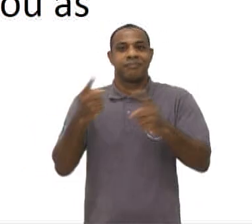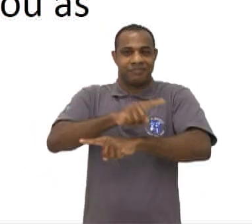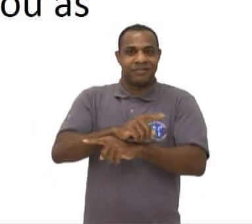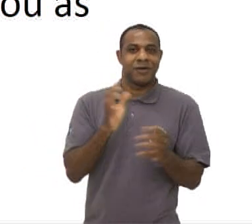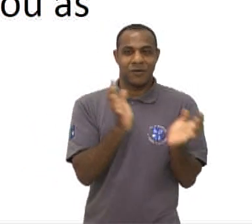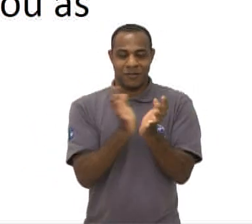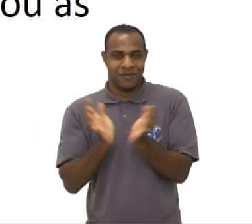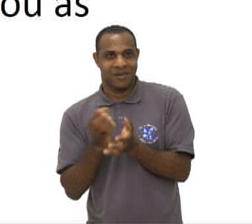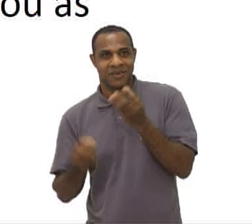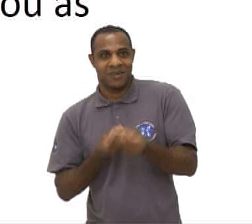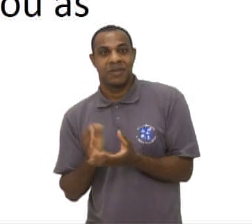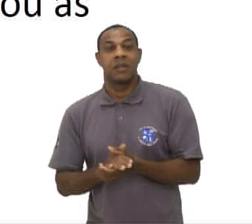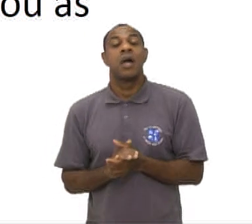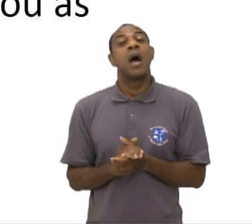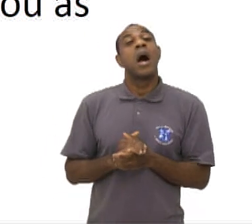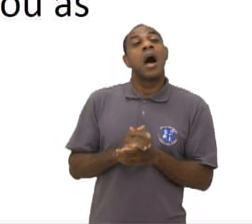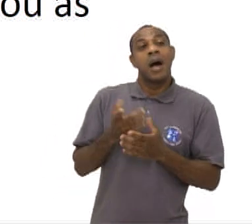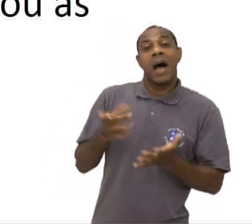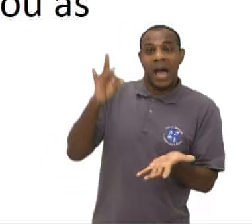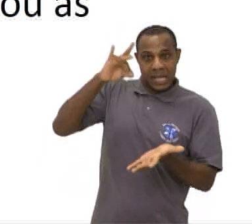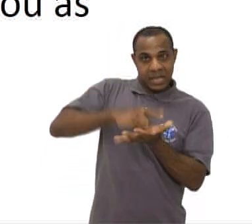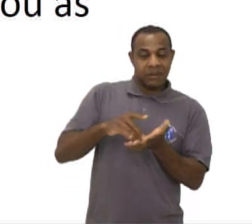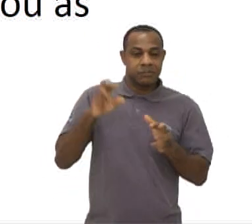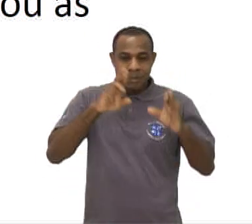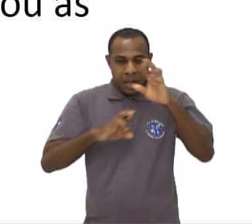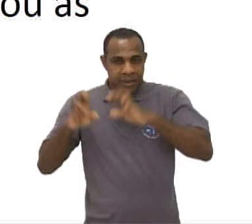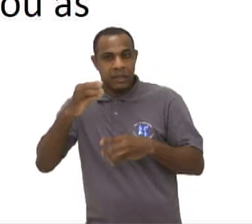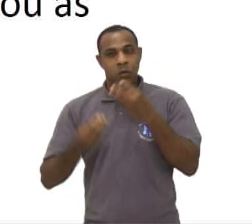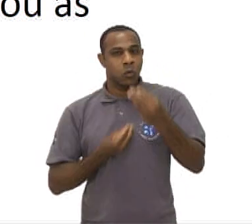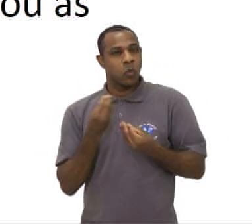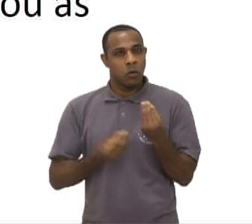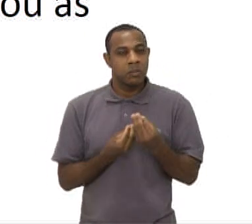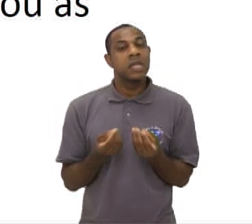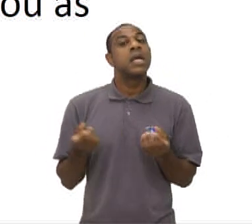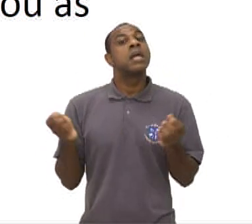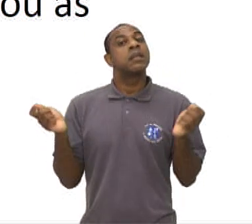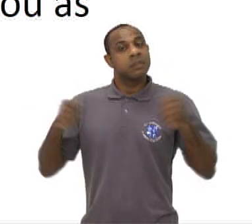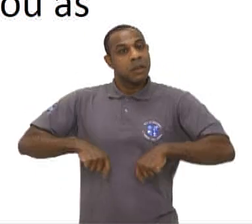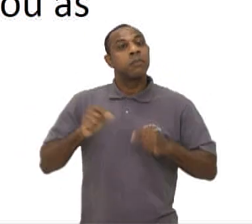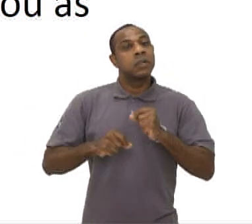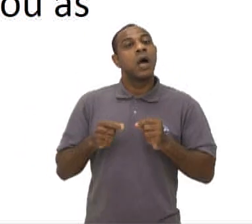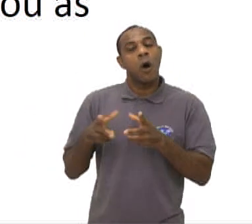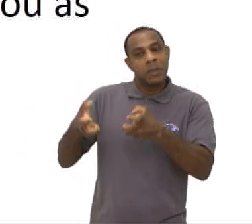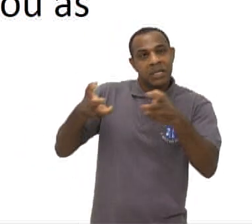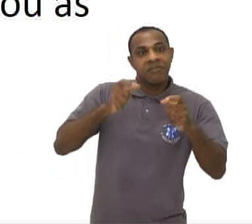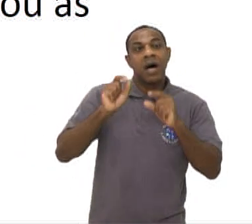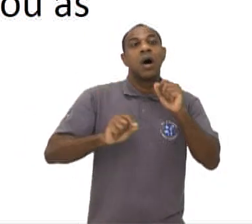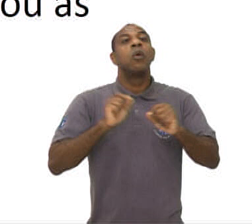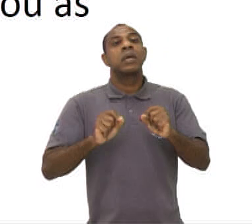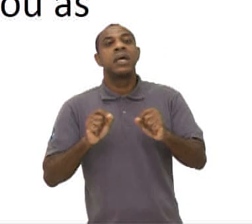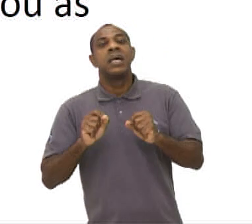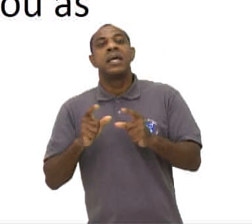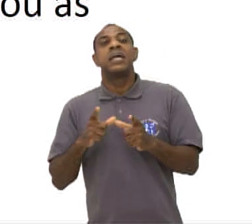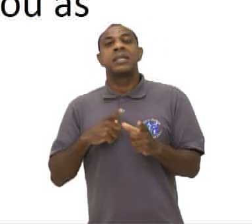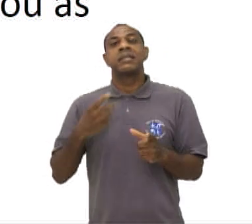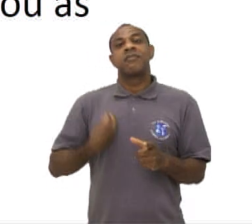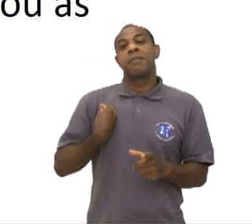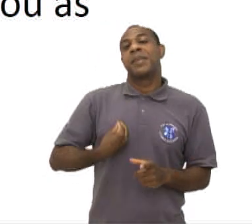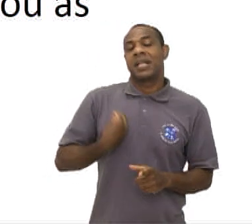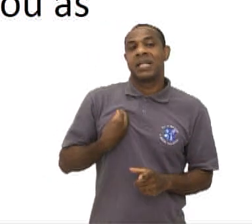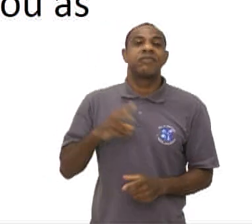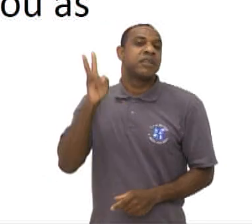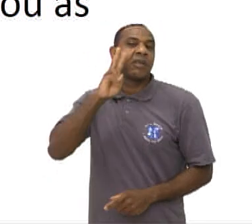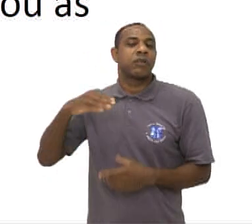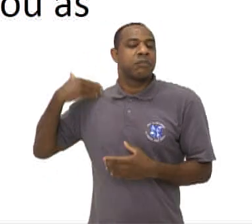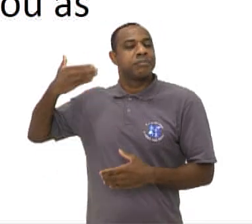outra. A análise da realidade, a partir da dialética, permite observar que este antagonismo esteve presente ao longo da história